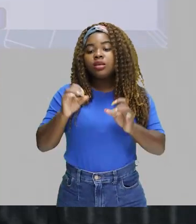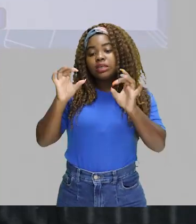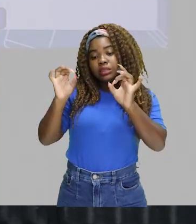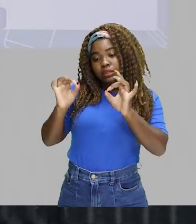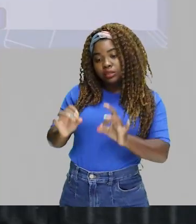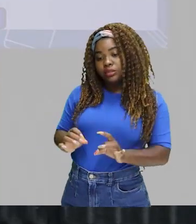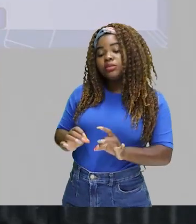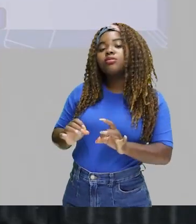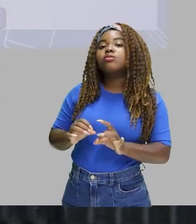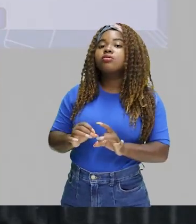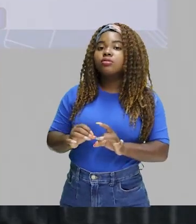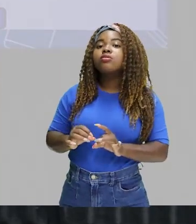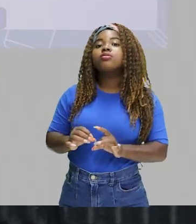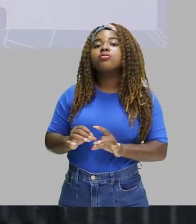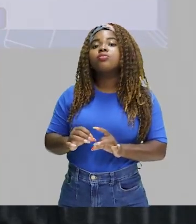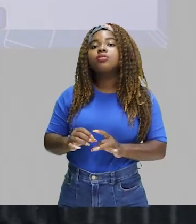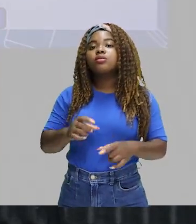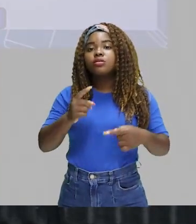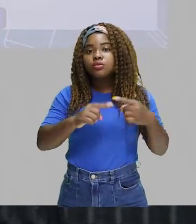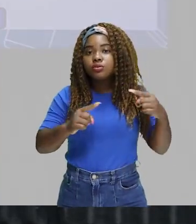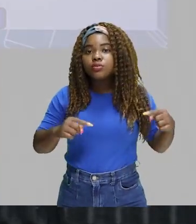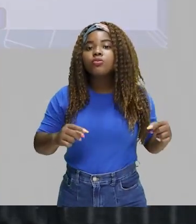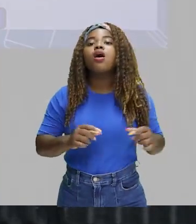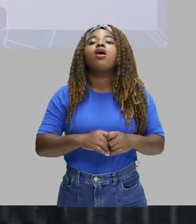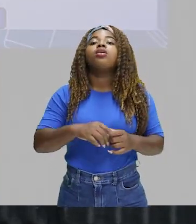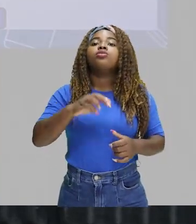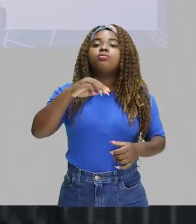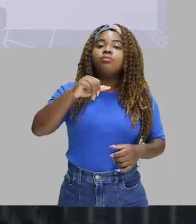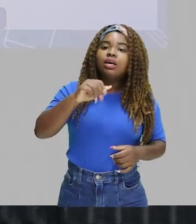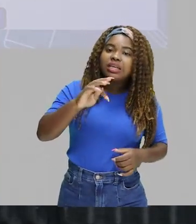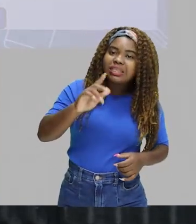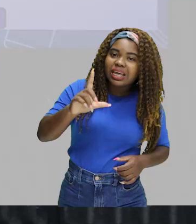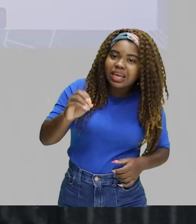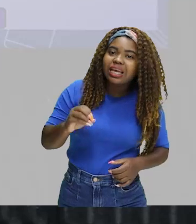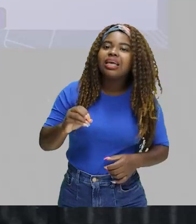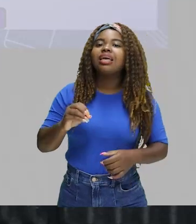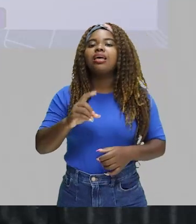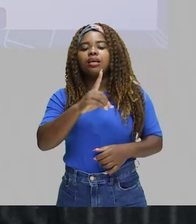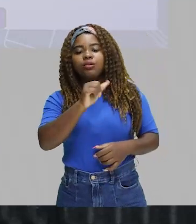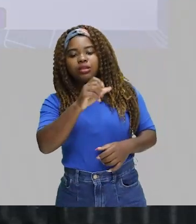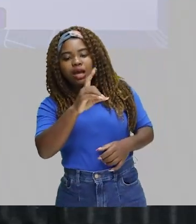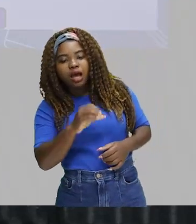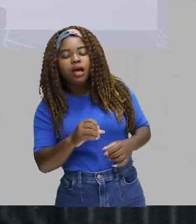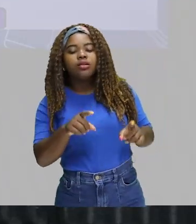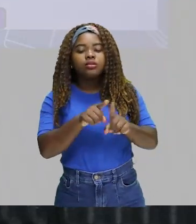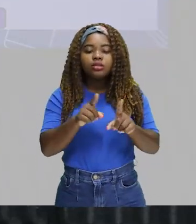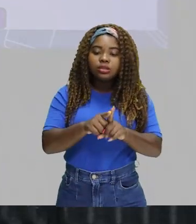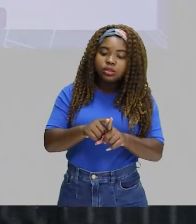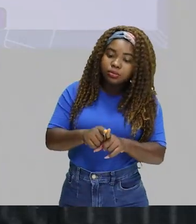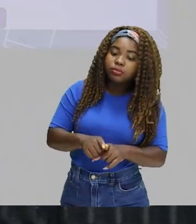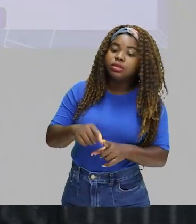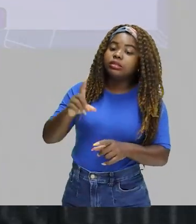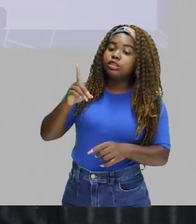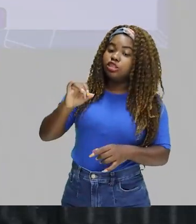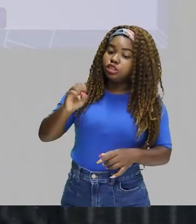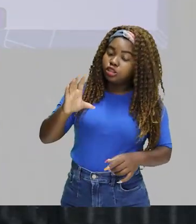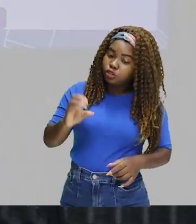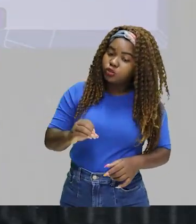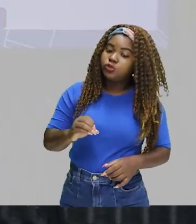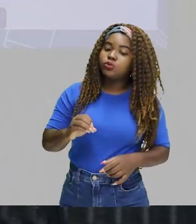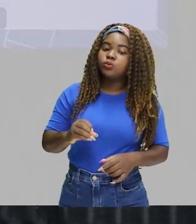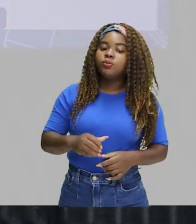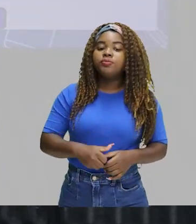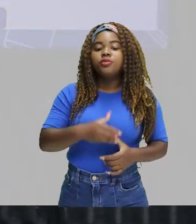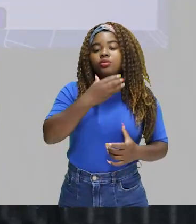equipamentos que eu estou dando para vocês, do martelo, do peso, do dardo, do disco, eu falo aqui, quando eu falo de sexo masculino e feminino, mas eu